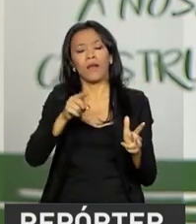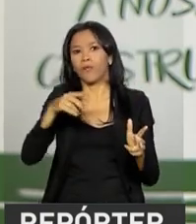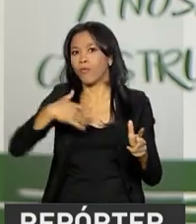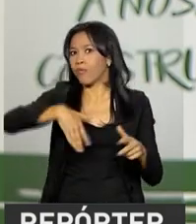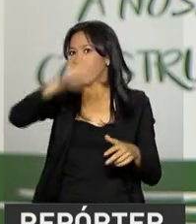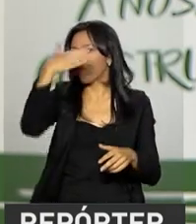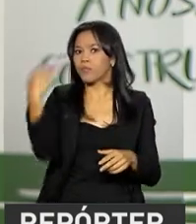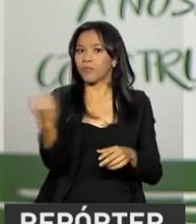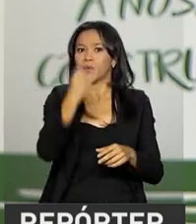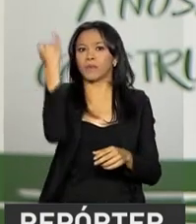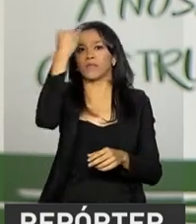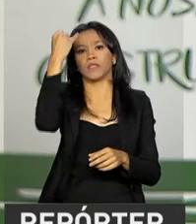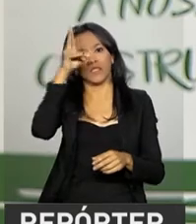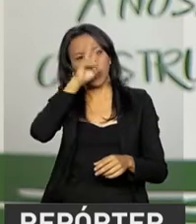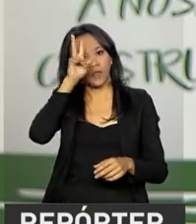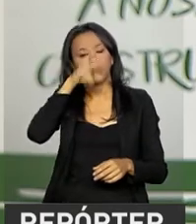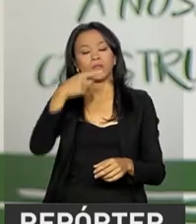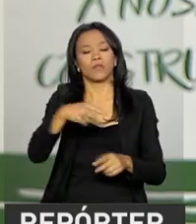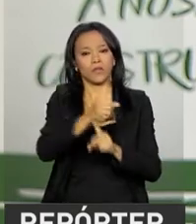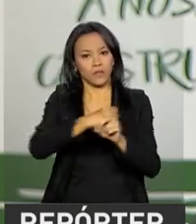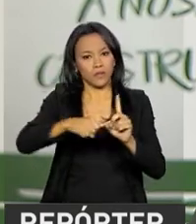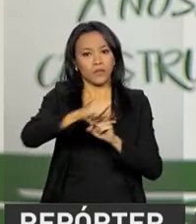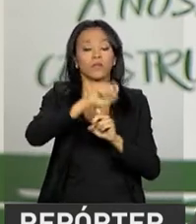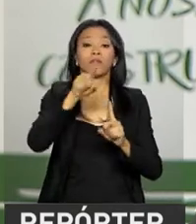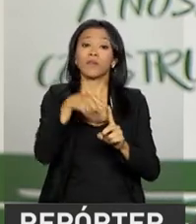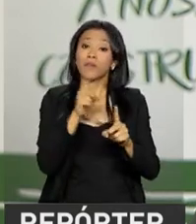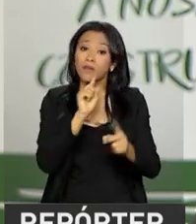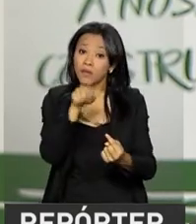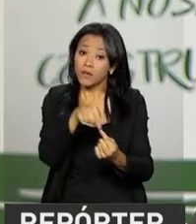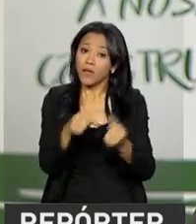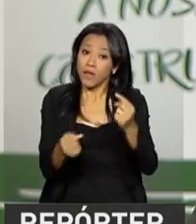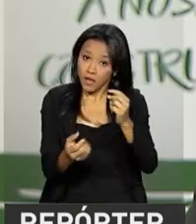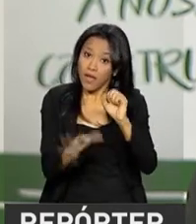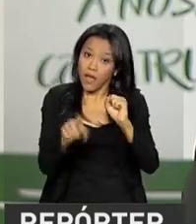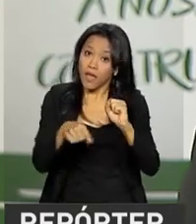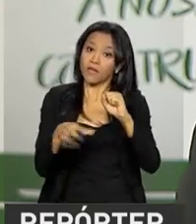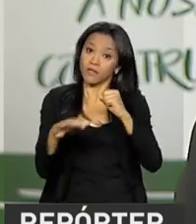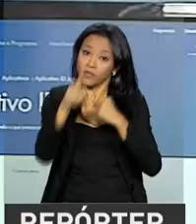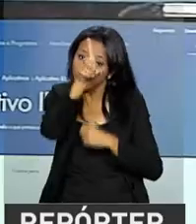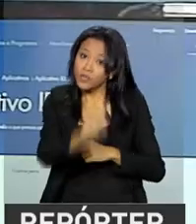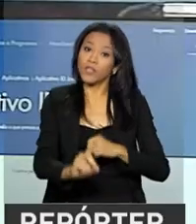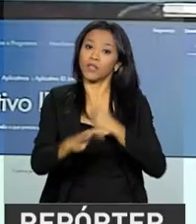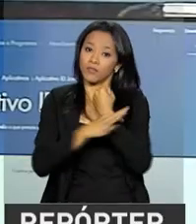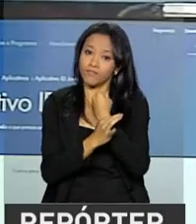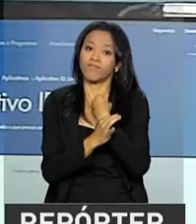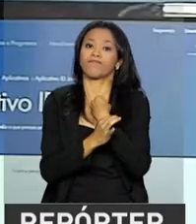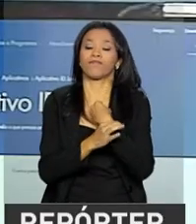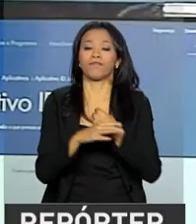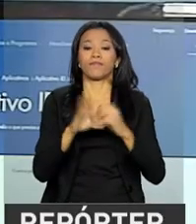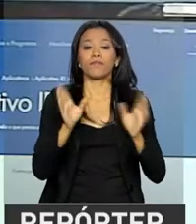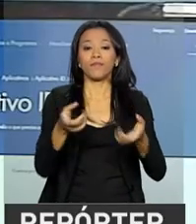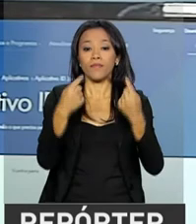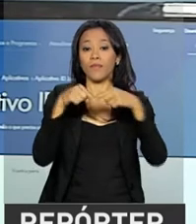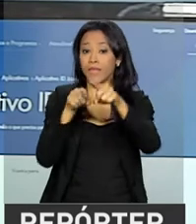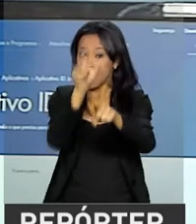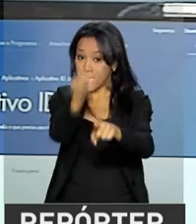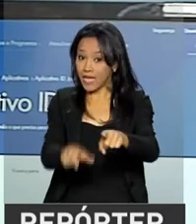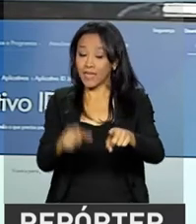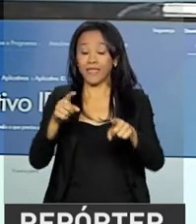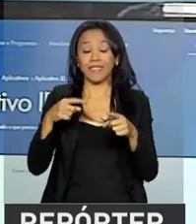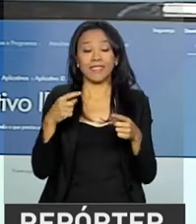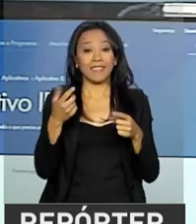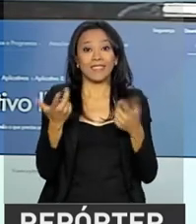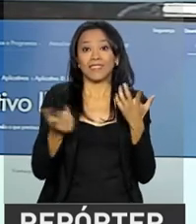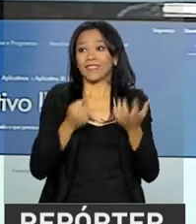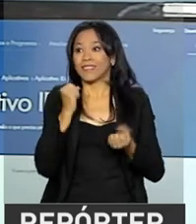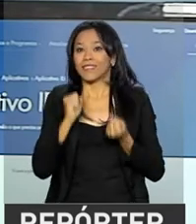história do país, o Identidade Jovem, que surge com a garantia legal do Estatuto da Juventude. Agora, Ivan mal pode esperar para